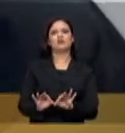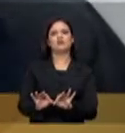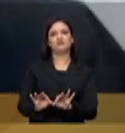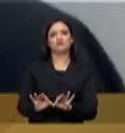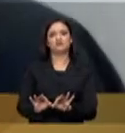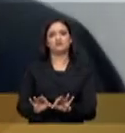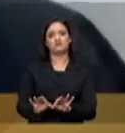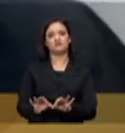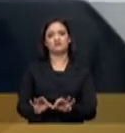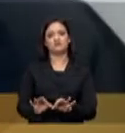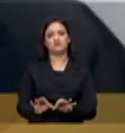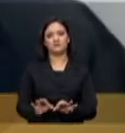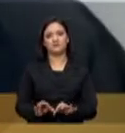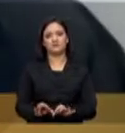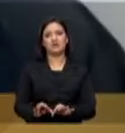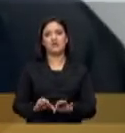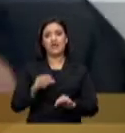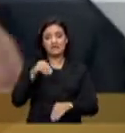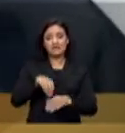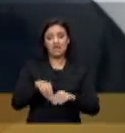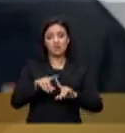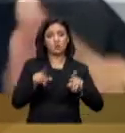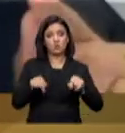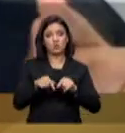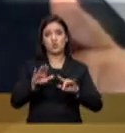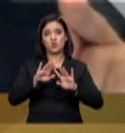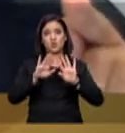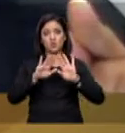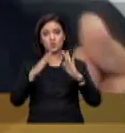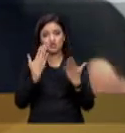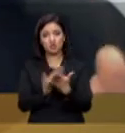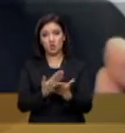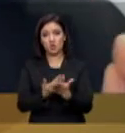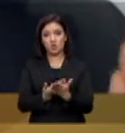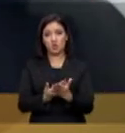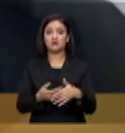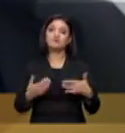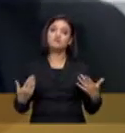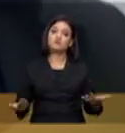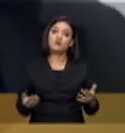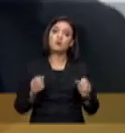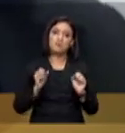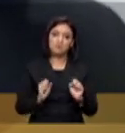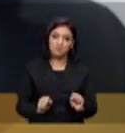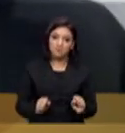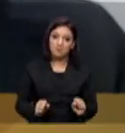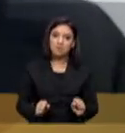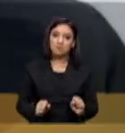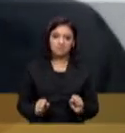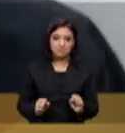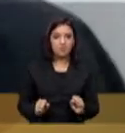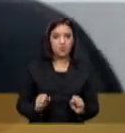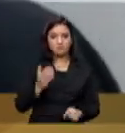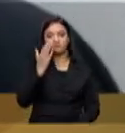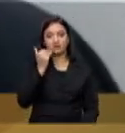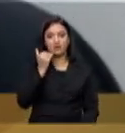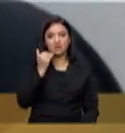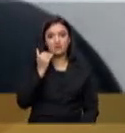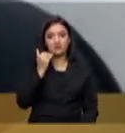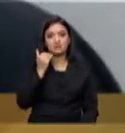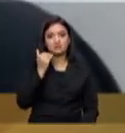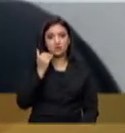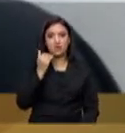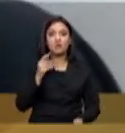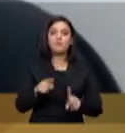aos vetores constitucionais dentro da escola. Pode-se, de alguma forma, ter alimentação na escola, isso é óbvio, mas com a restrição